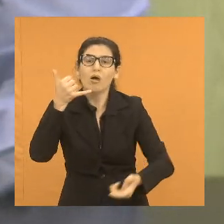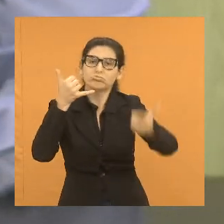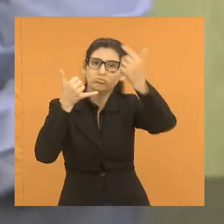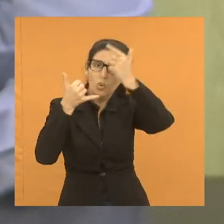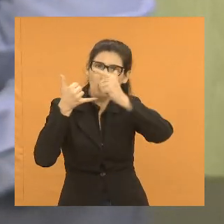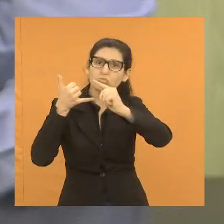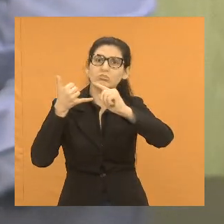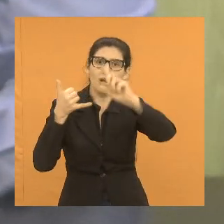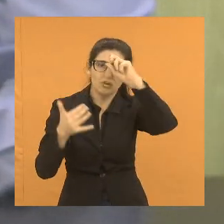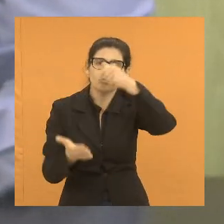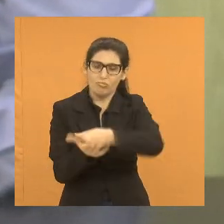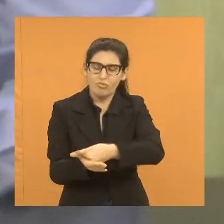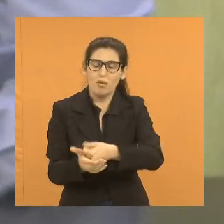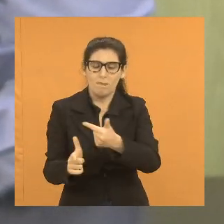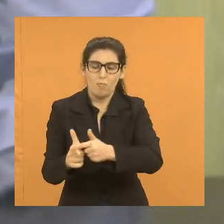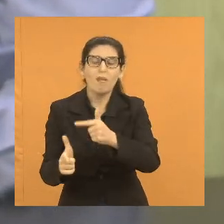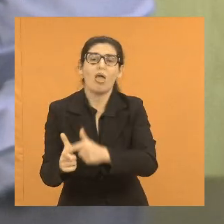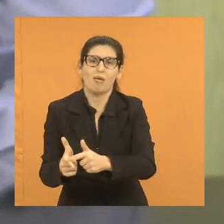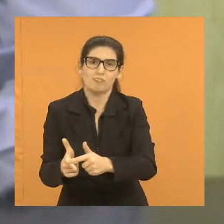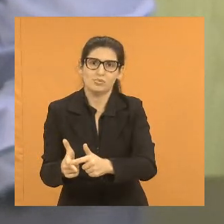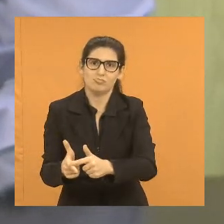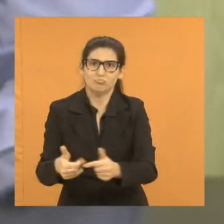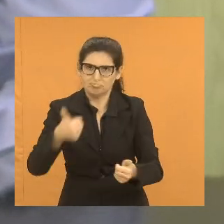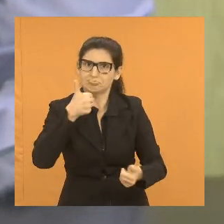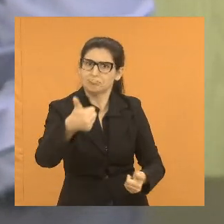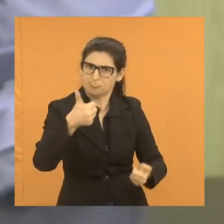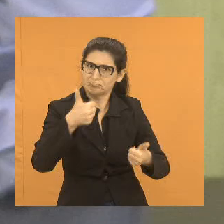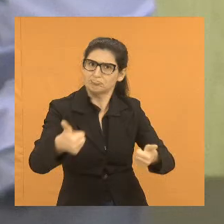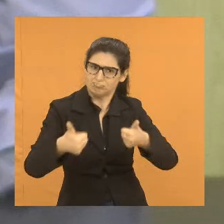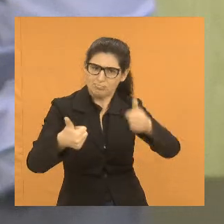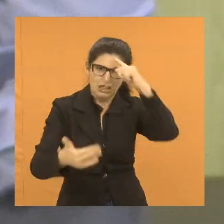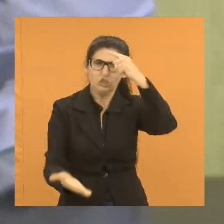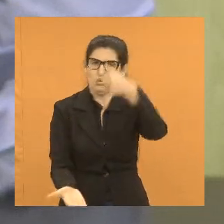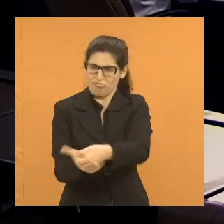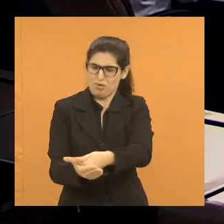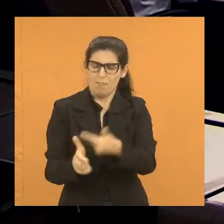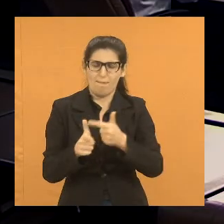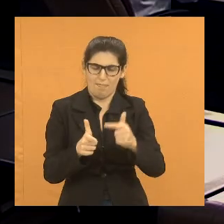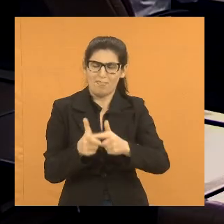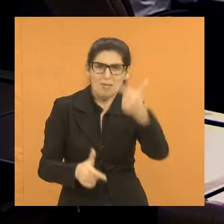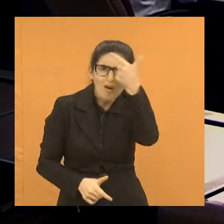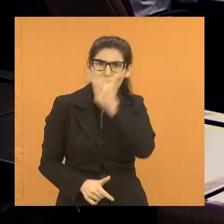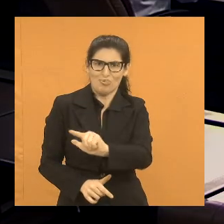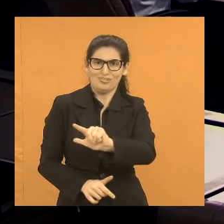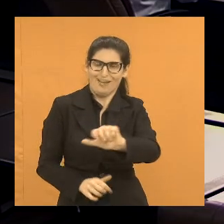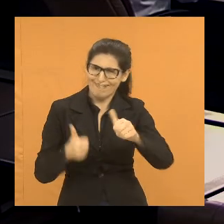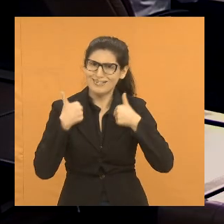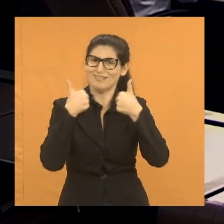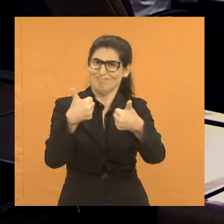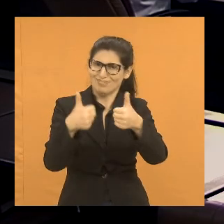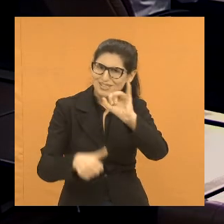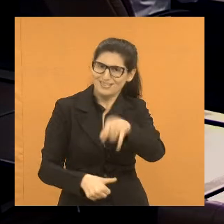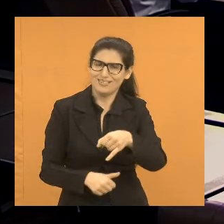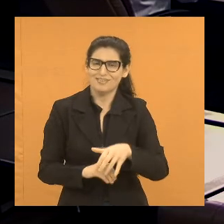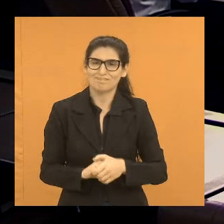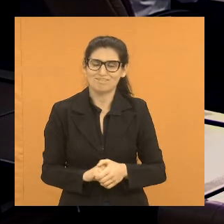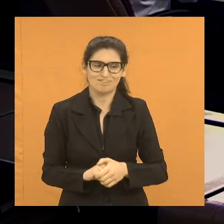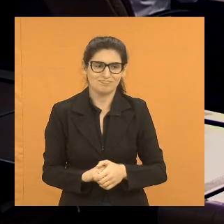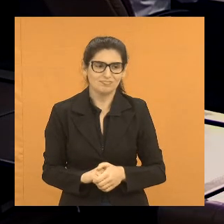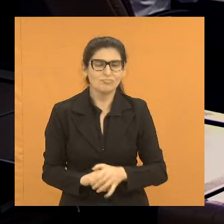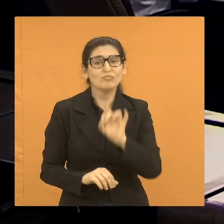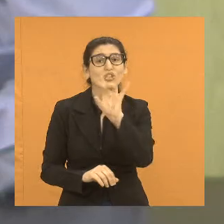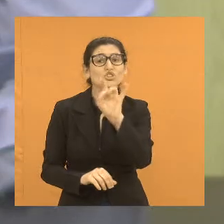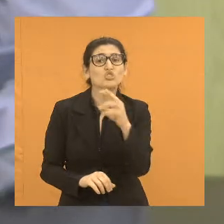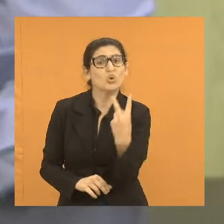ser solucionados. Isso está sendo muito legal, né? Acho que a gente andou bem nesse sentido, mesmo tendo só